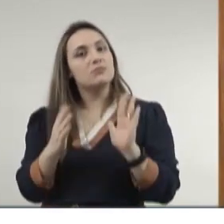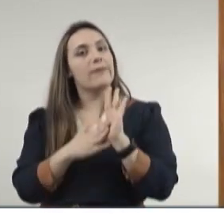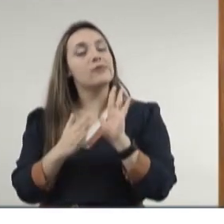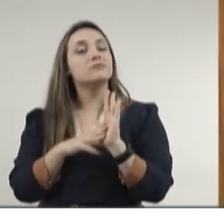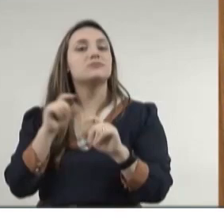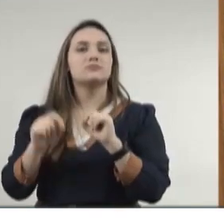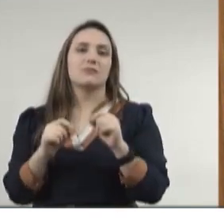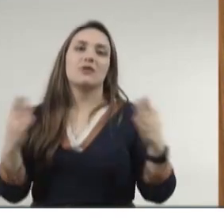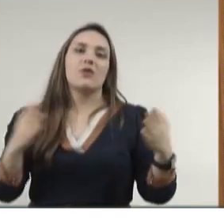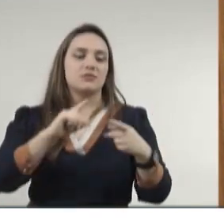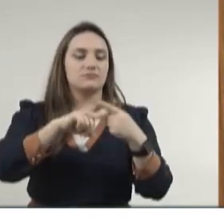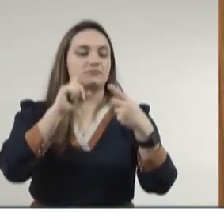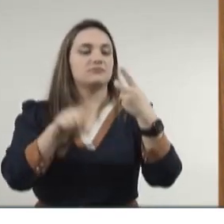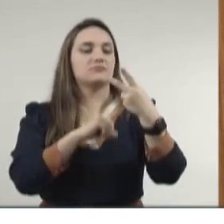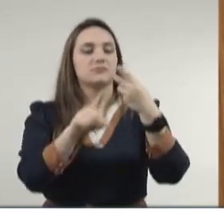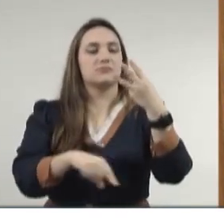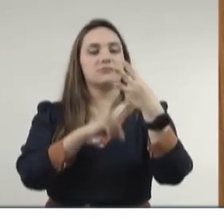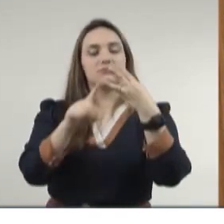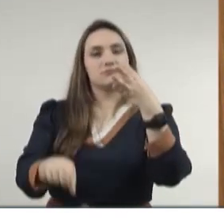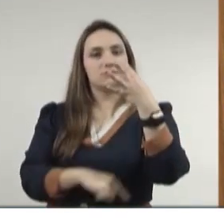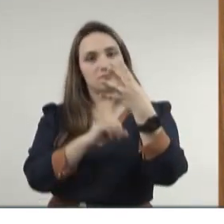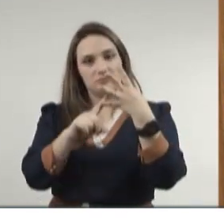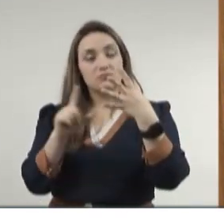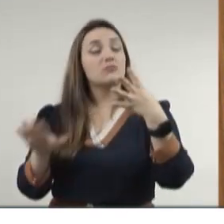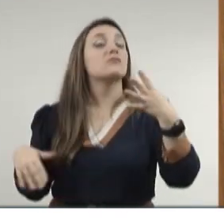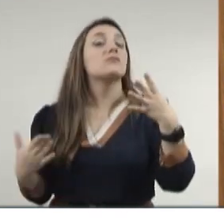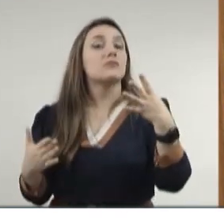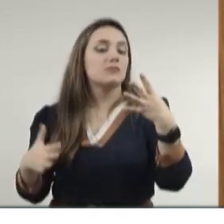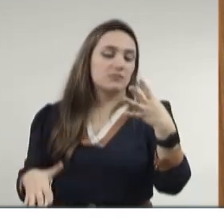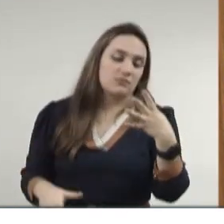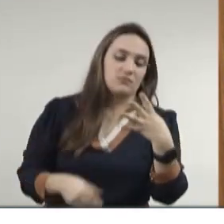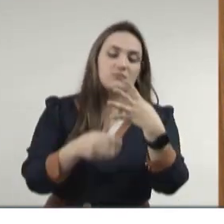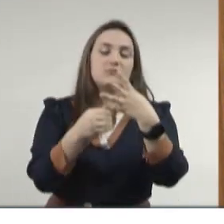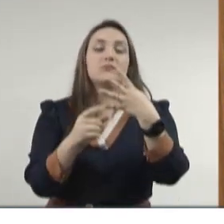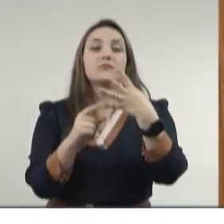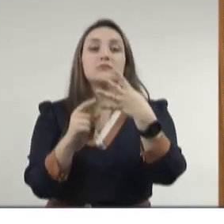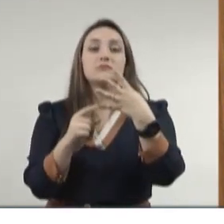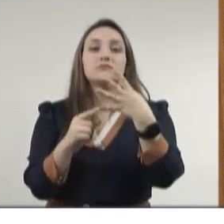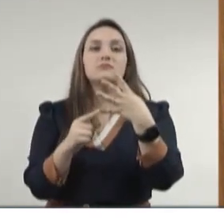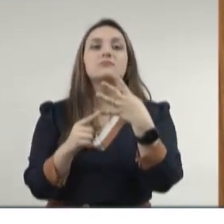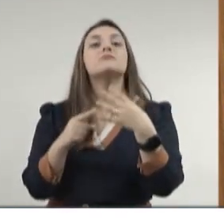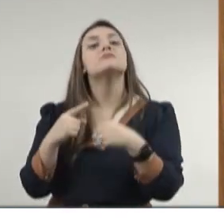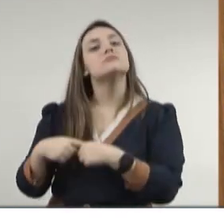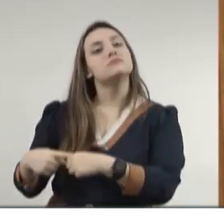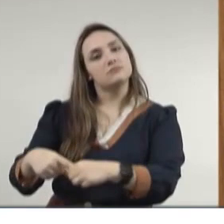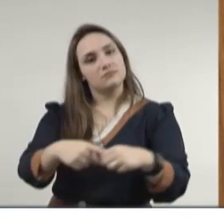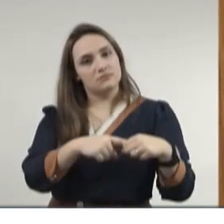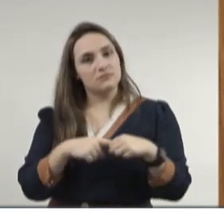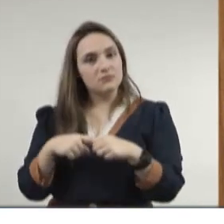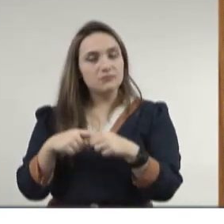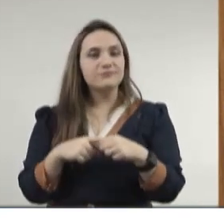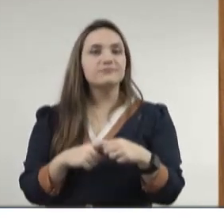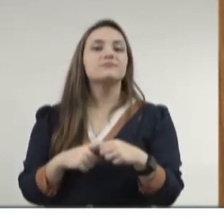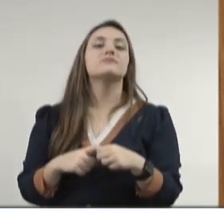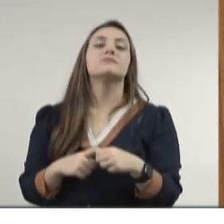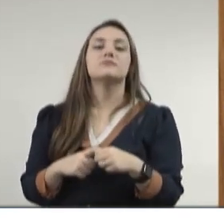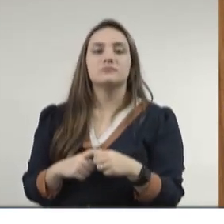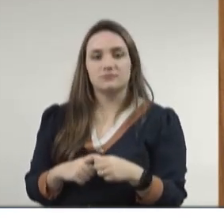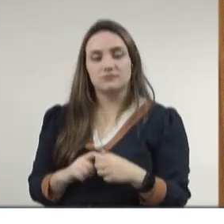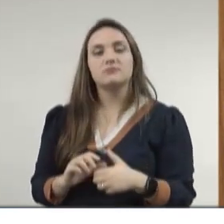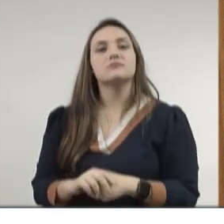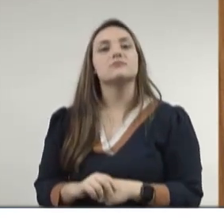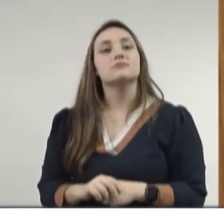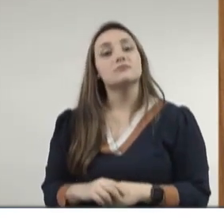que tenha o 4º item, que seja os municípios, para serem